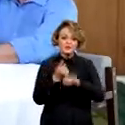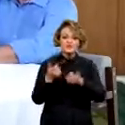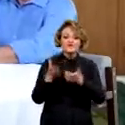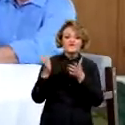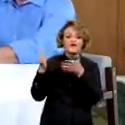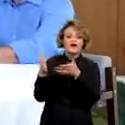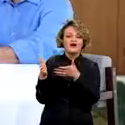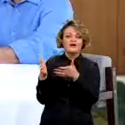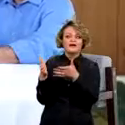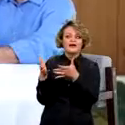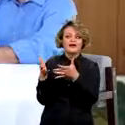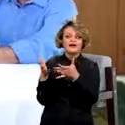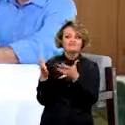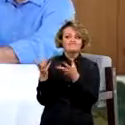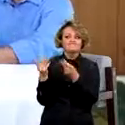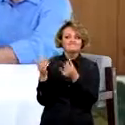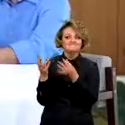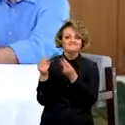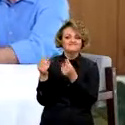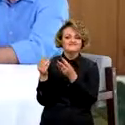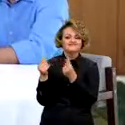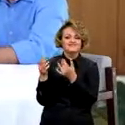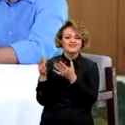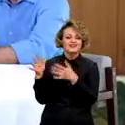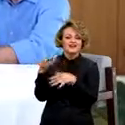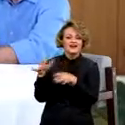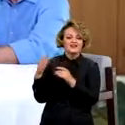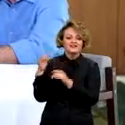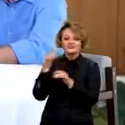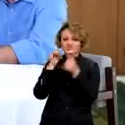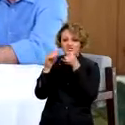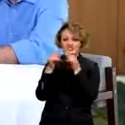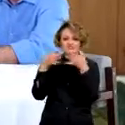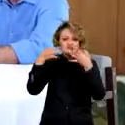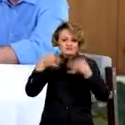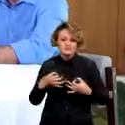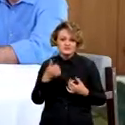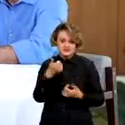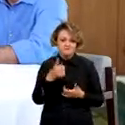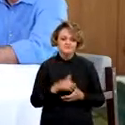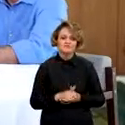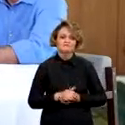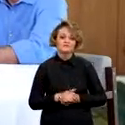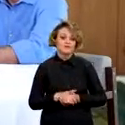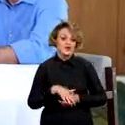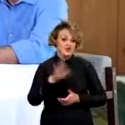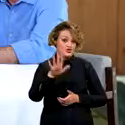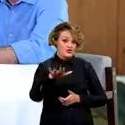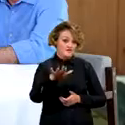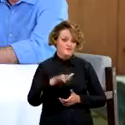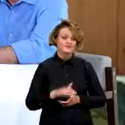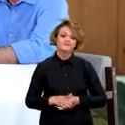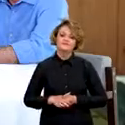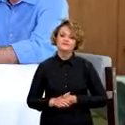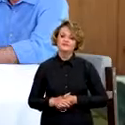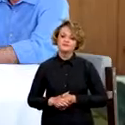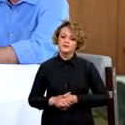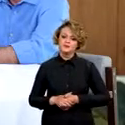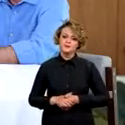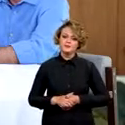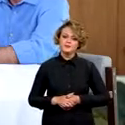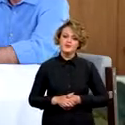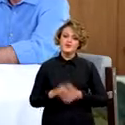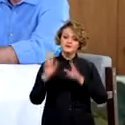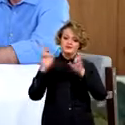direção já a uma coisa com um uso de energia mais correto. Poxa, presta atenção numa coisa. A questão